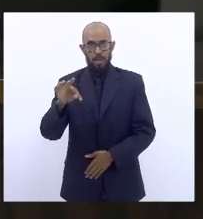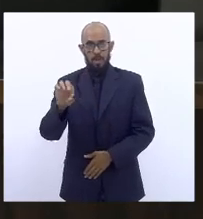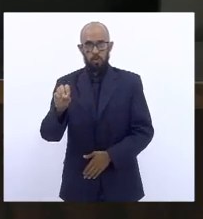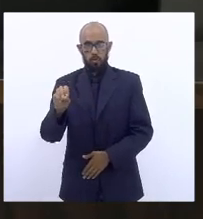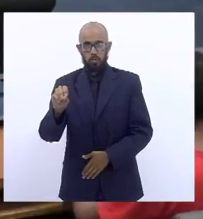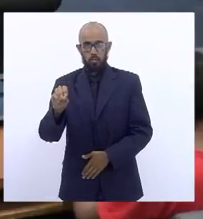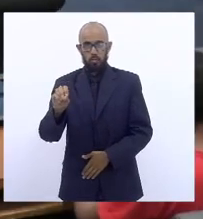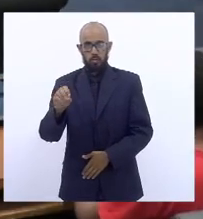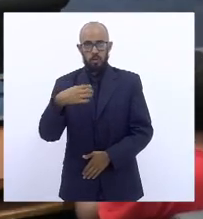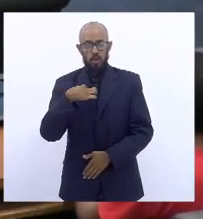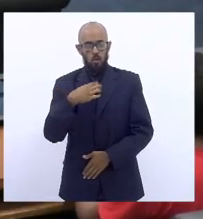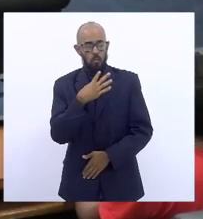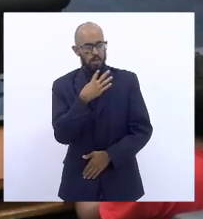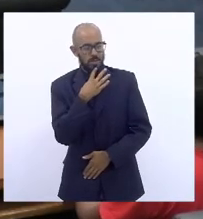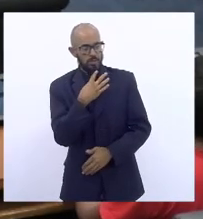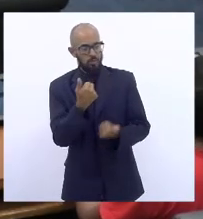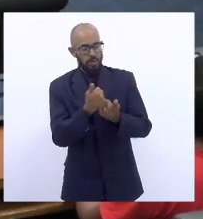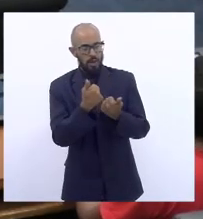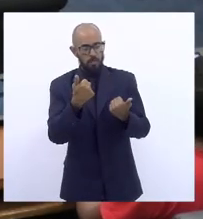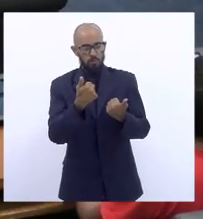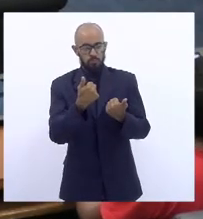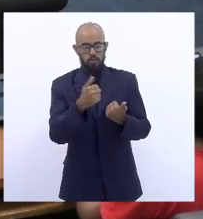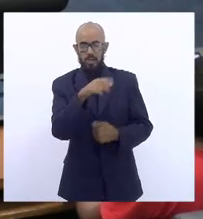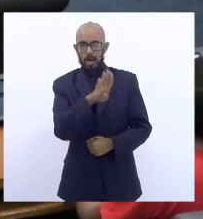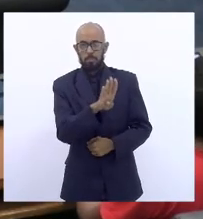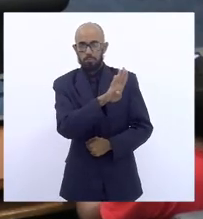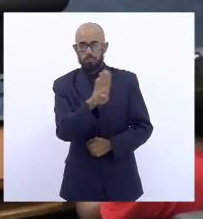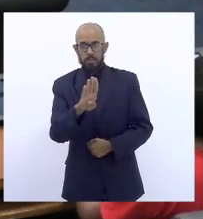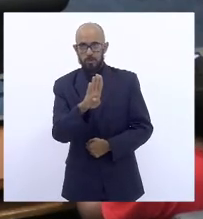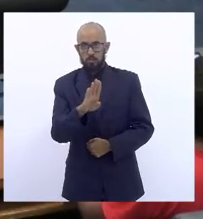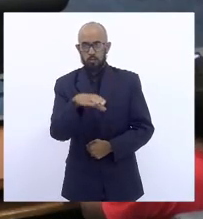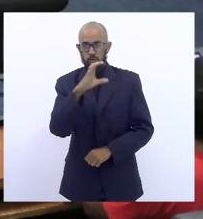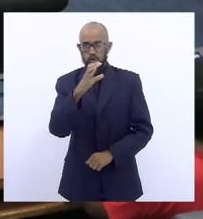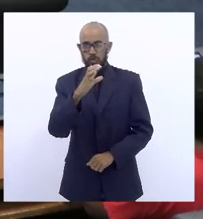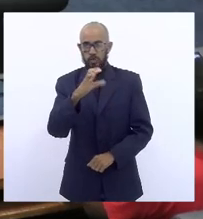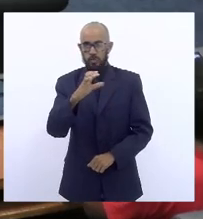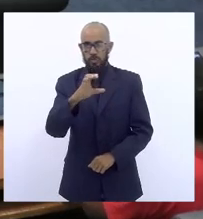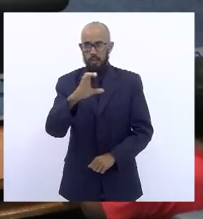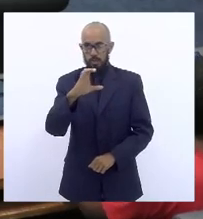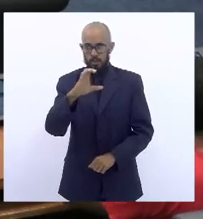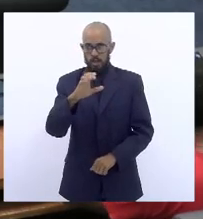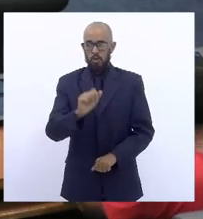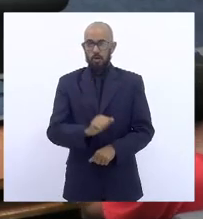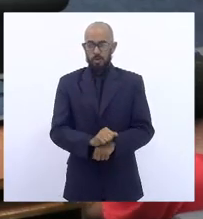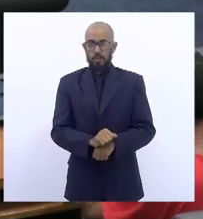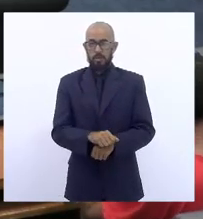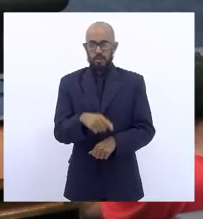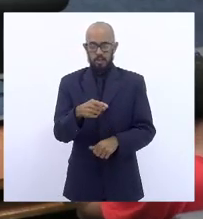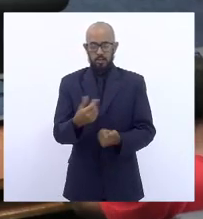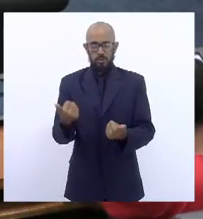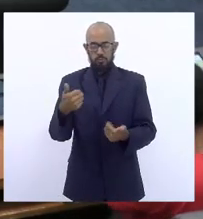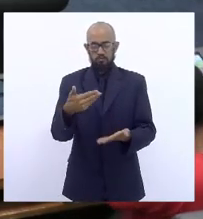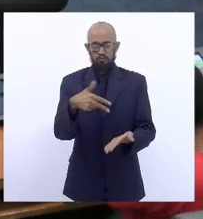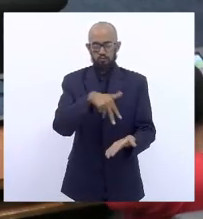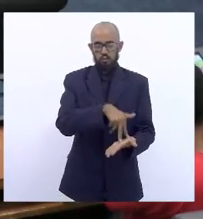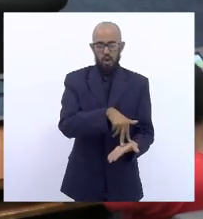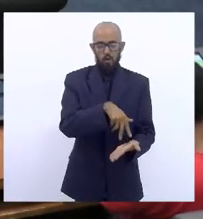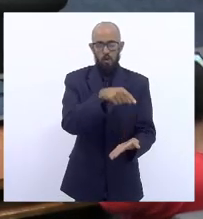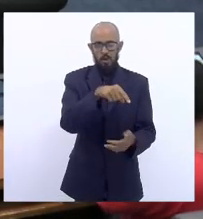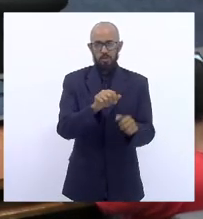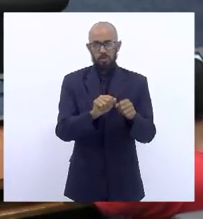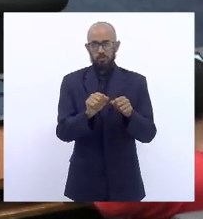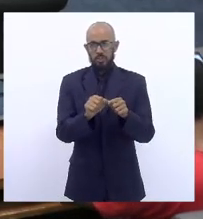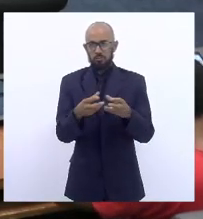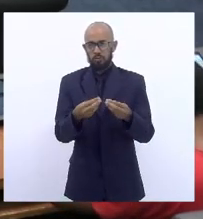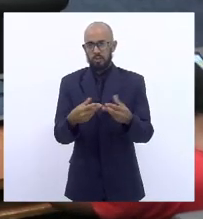eu conheci quando era bispo auxiliar em Niterói, eu era secretário de Educação, e Dom Roberto chegou lá como bispo auxiliar, fizemos muitas coisas